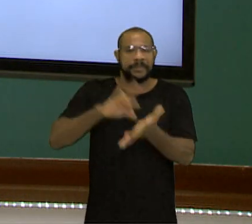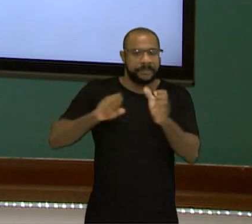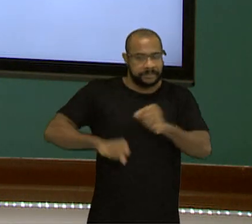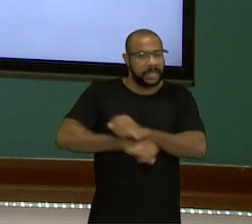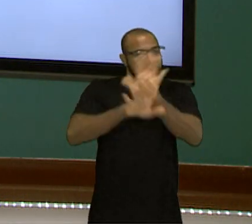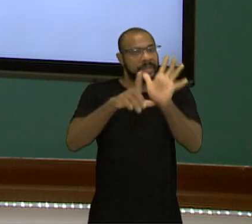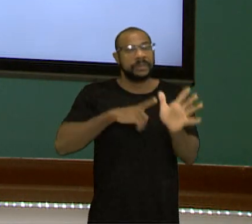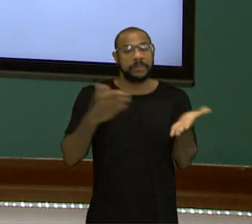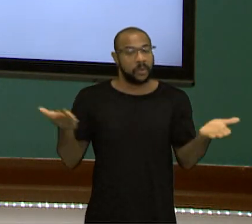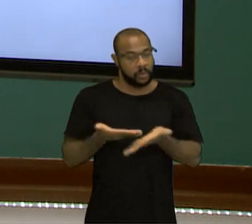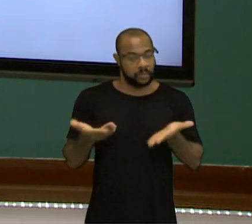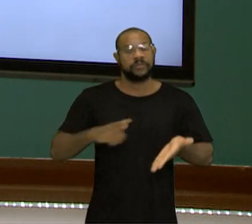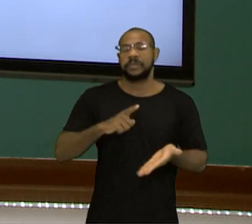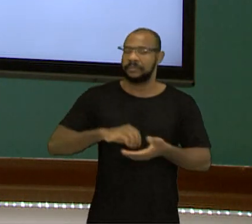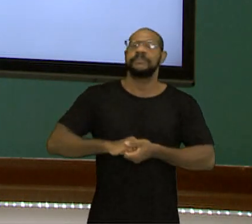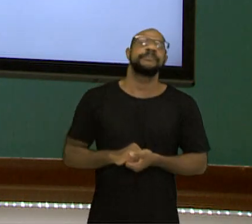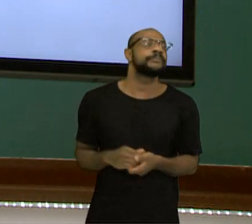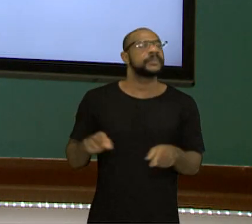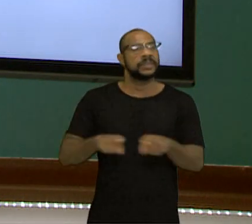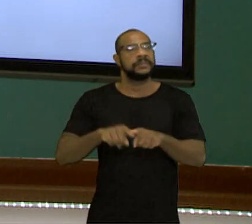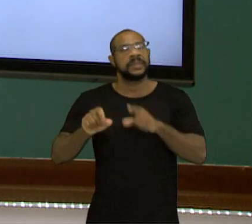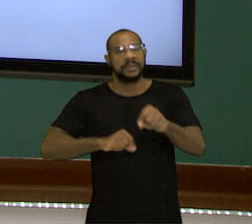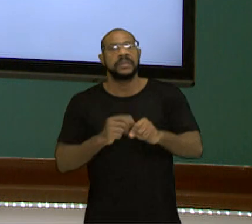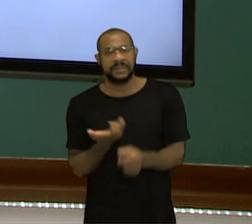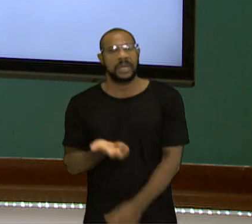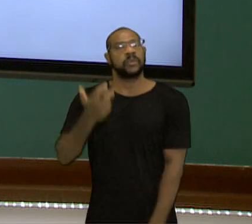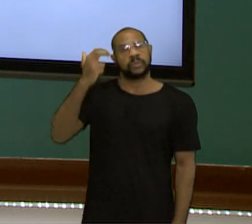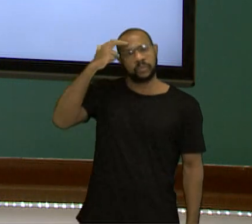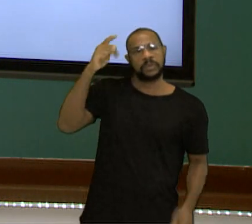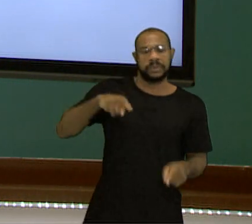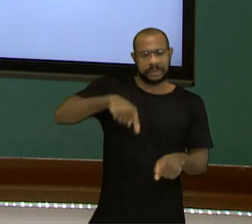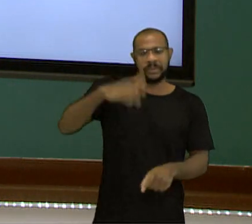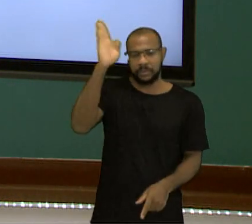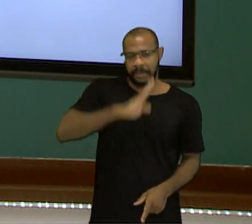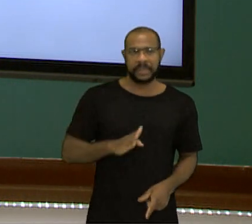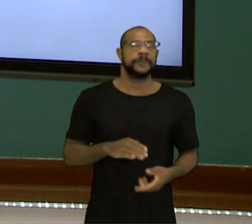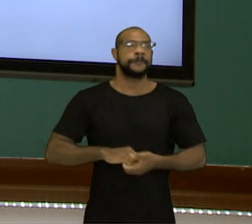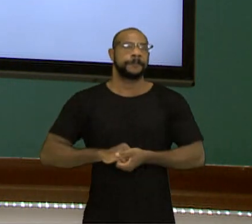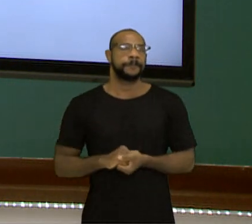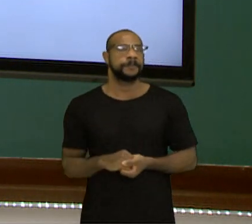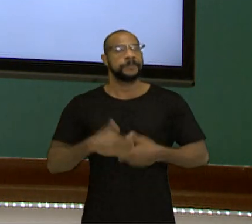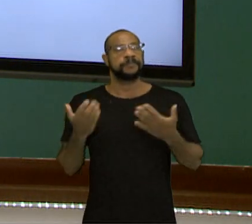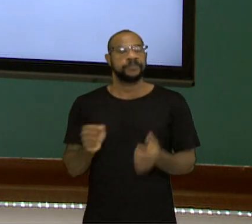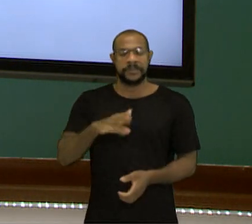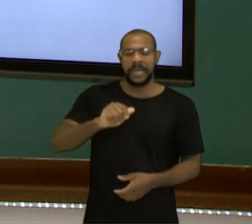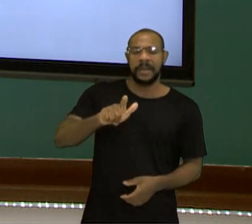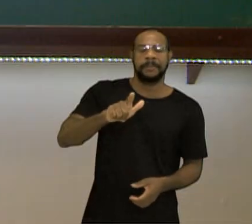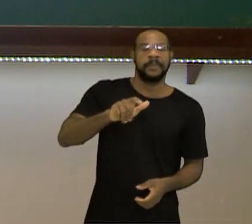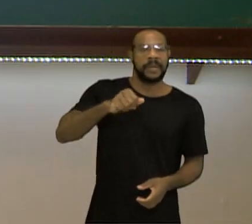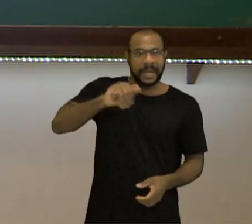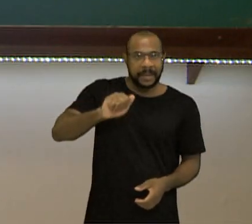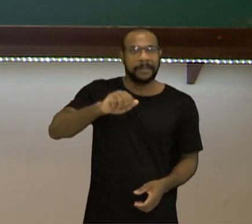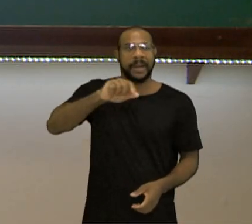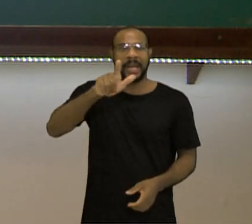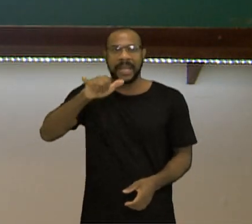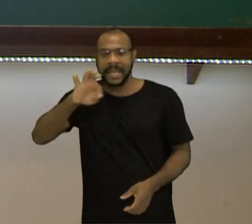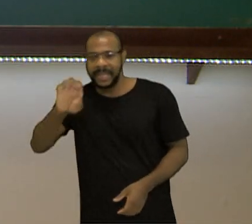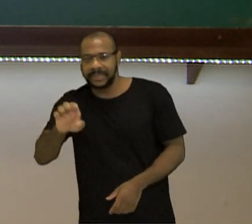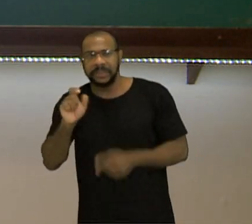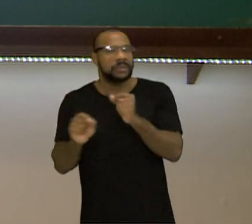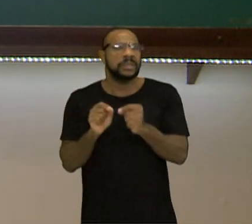sociedade brasileira, como também impactam na cultura do país. A ama de leite, né? A prática